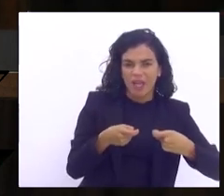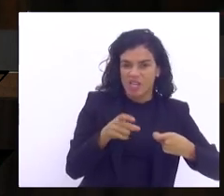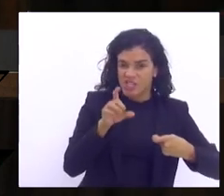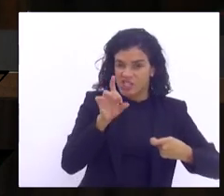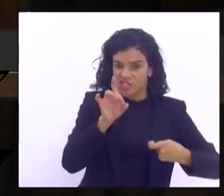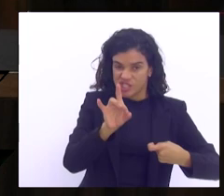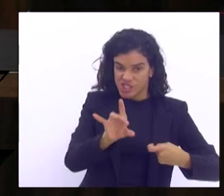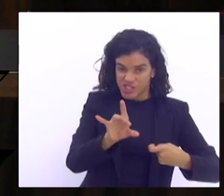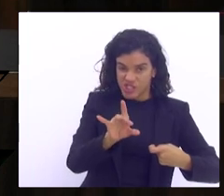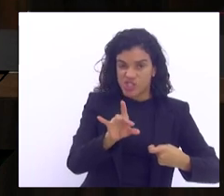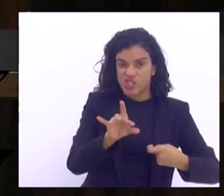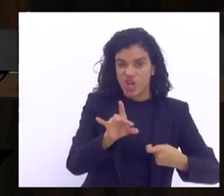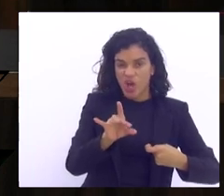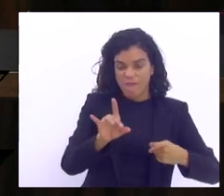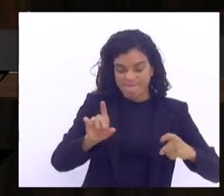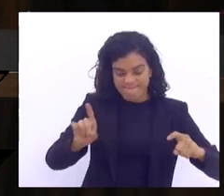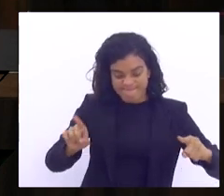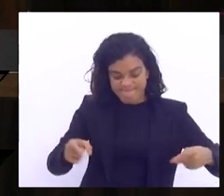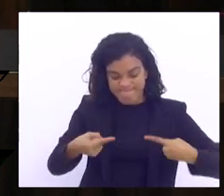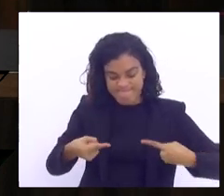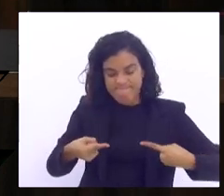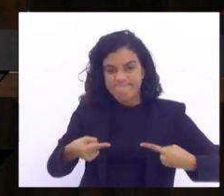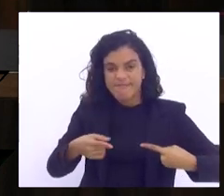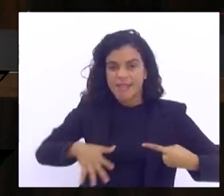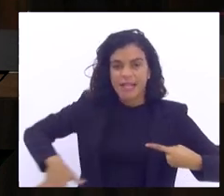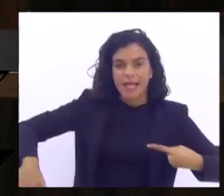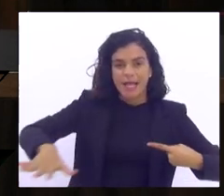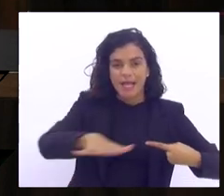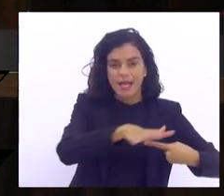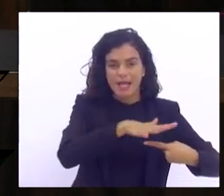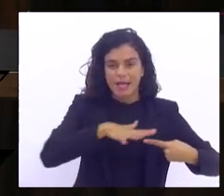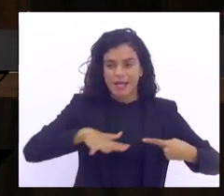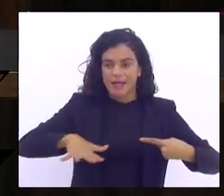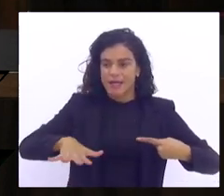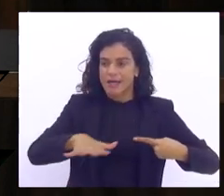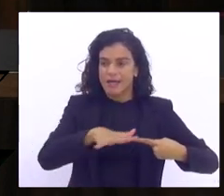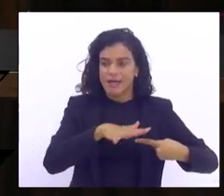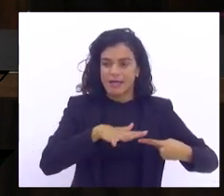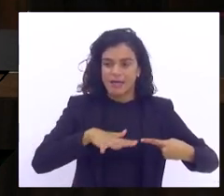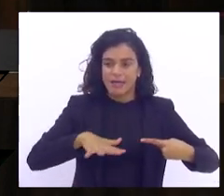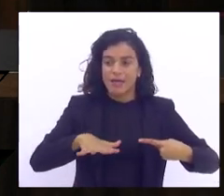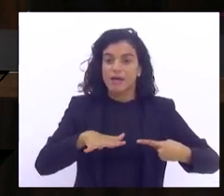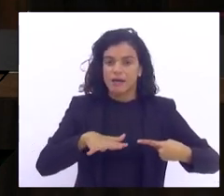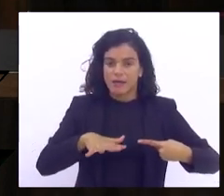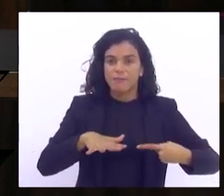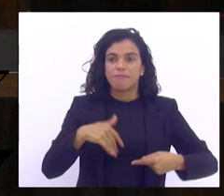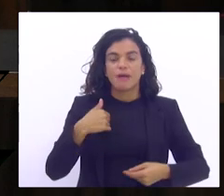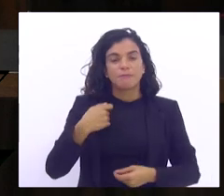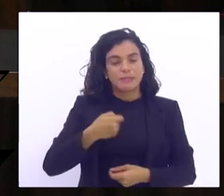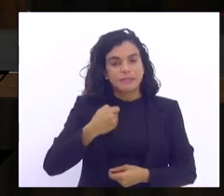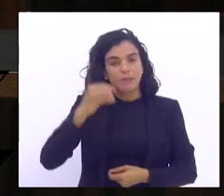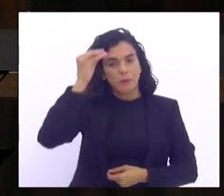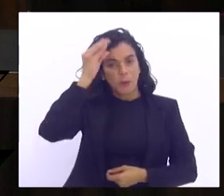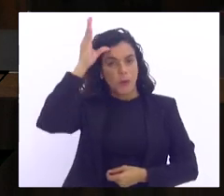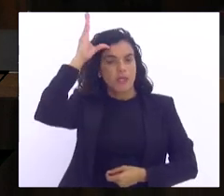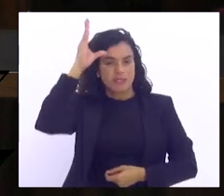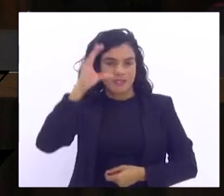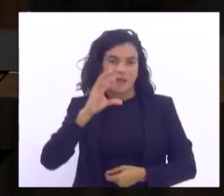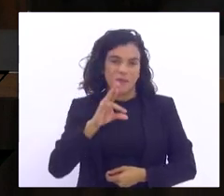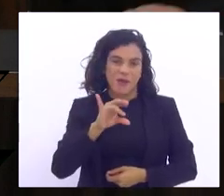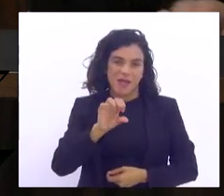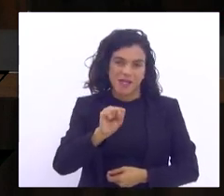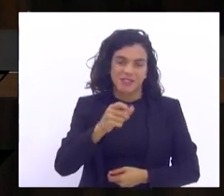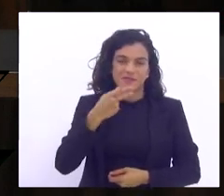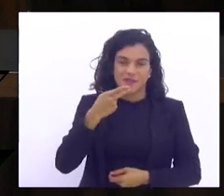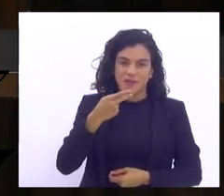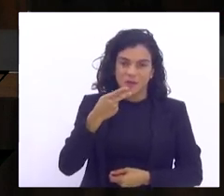somente precisa ser travada em todos os campos, mas nós precisamos de conhecimento, como a Cris falou. Nós